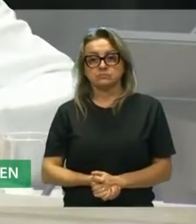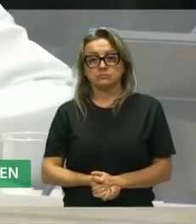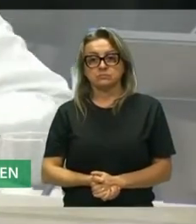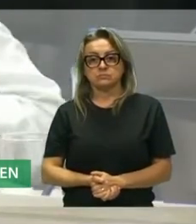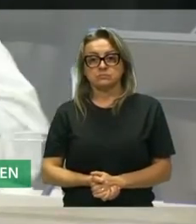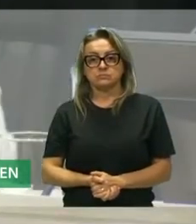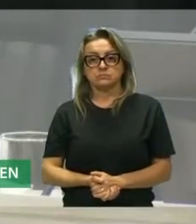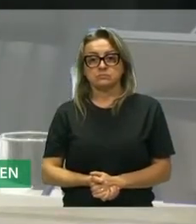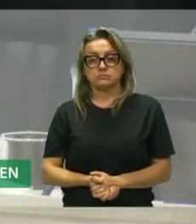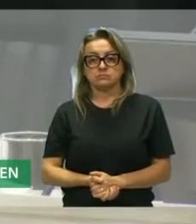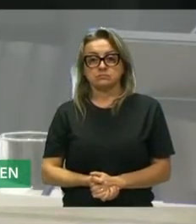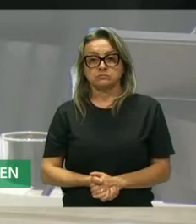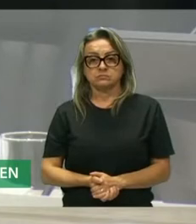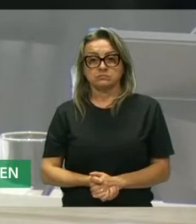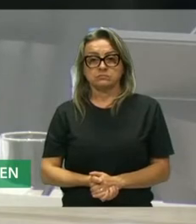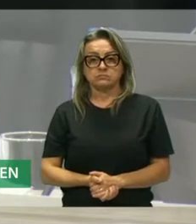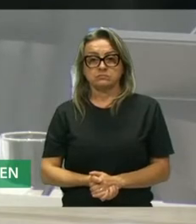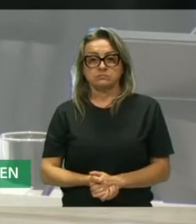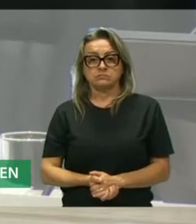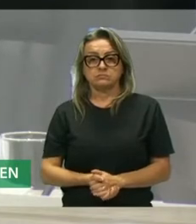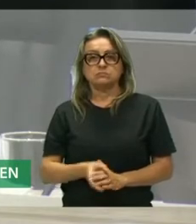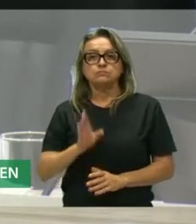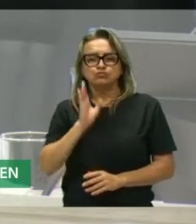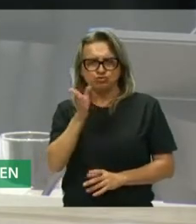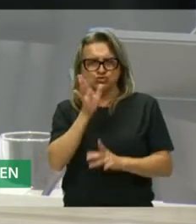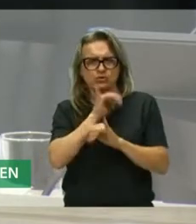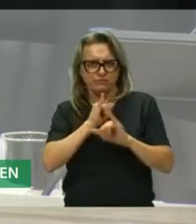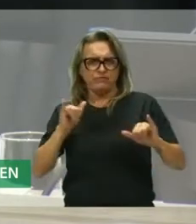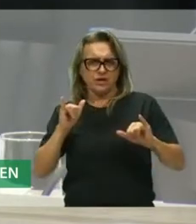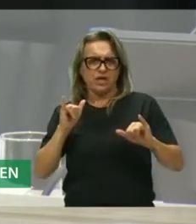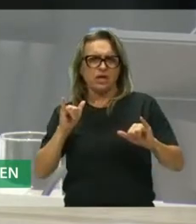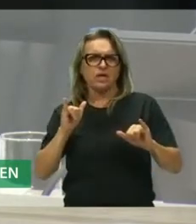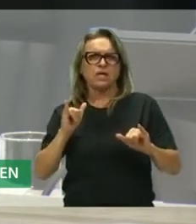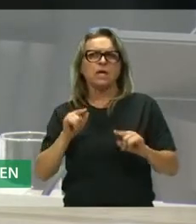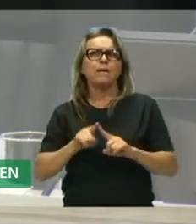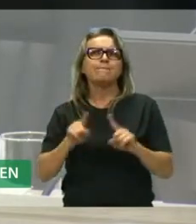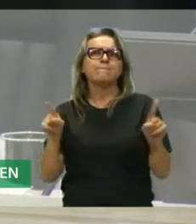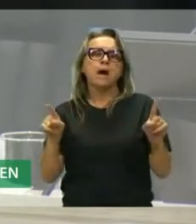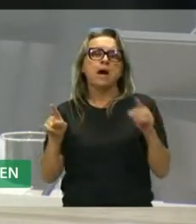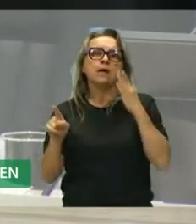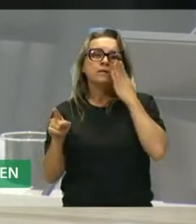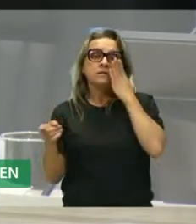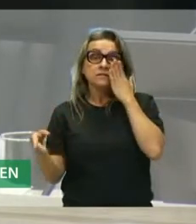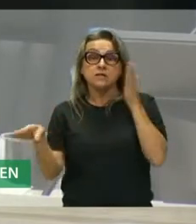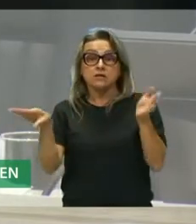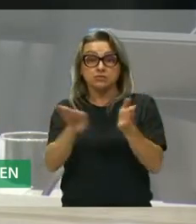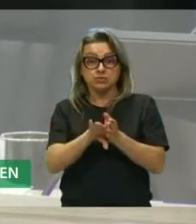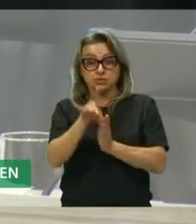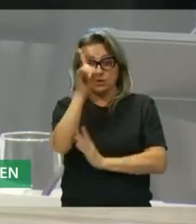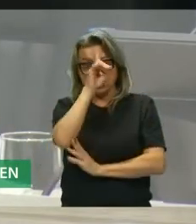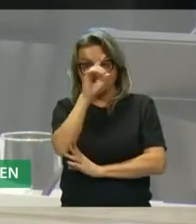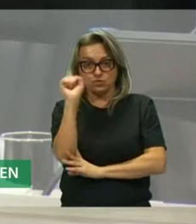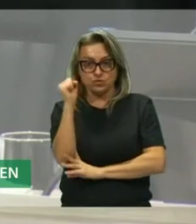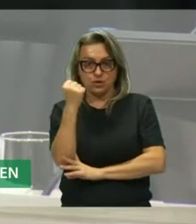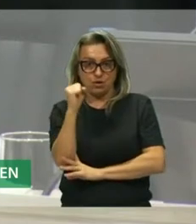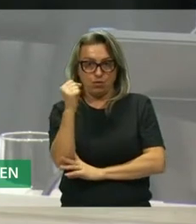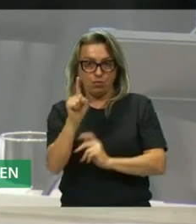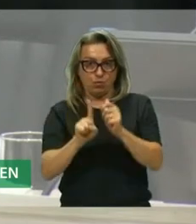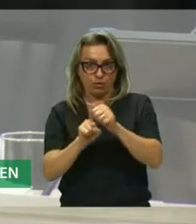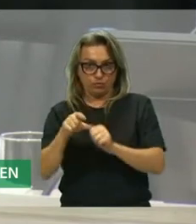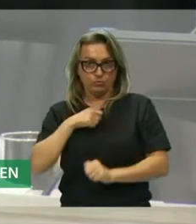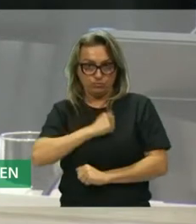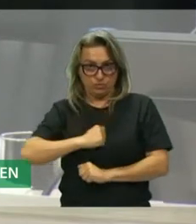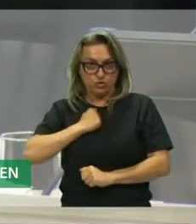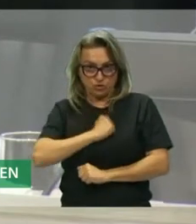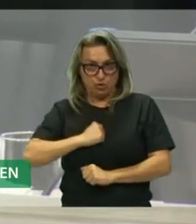Só para contextualizar, eu já falei isso em outra oportunidade, mas eu cheguei no dia 8 de agosto, foi quando eu assumi a direção